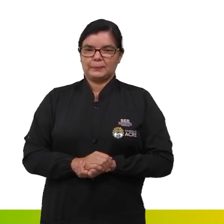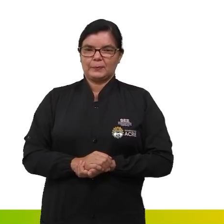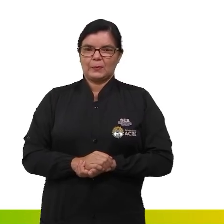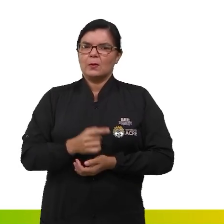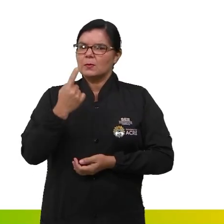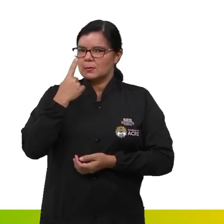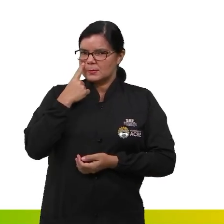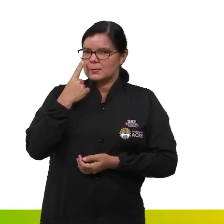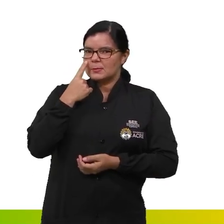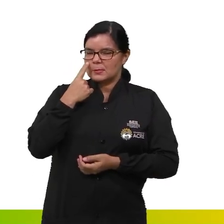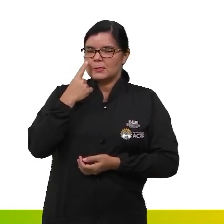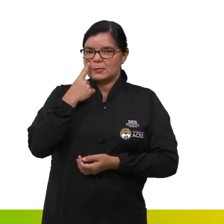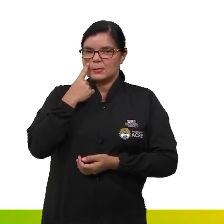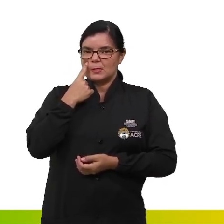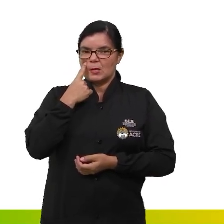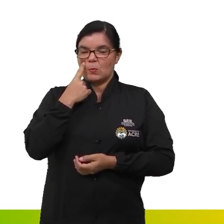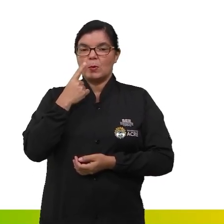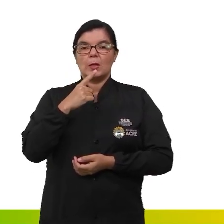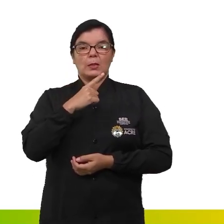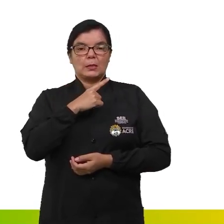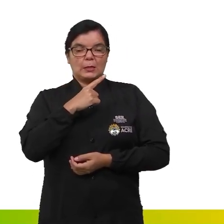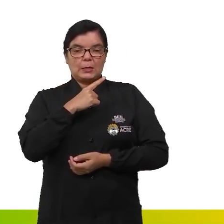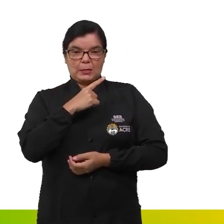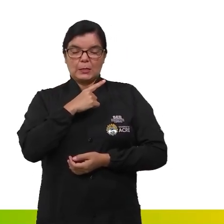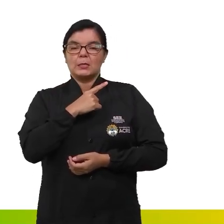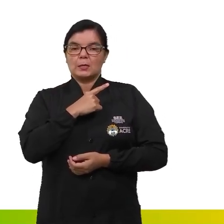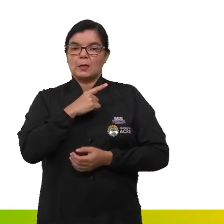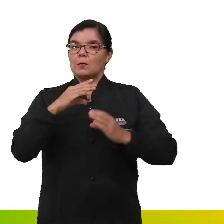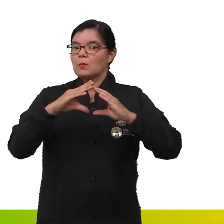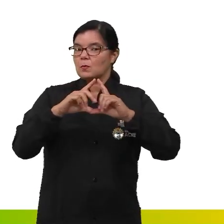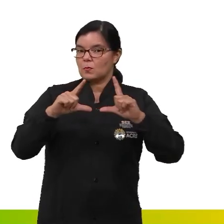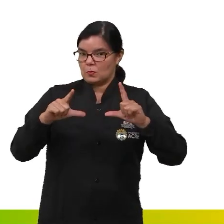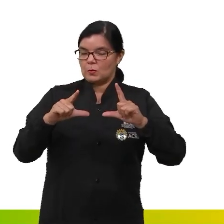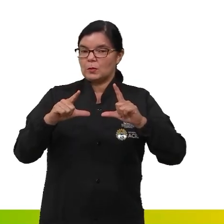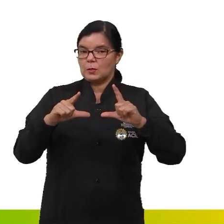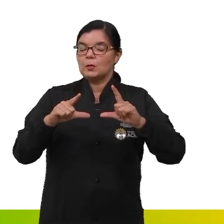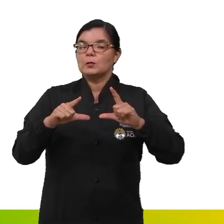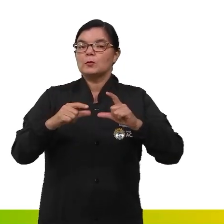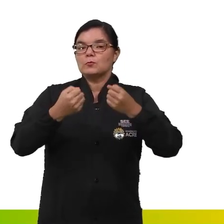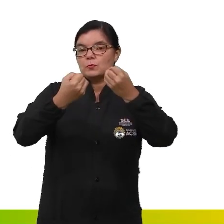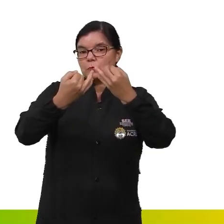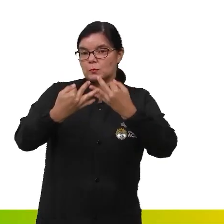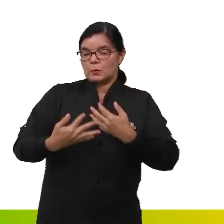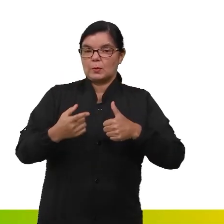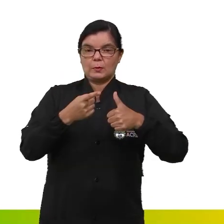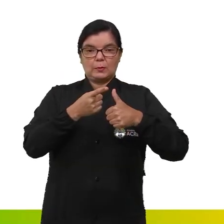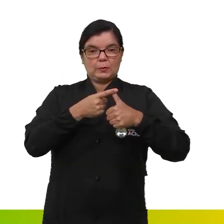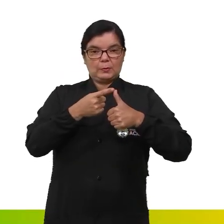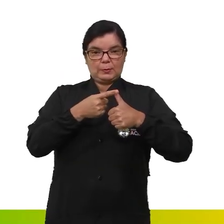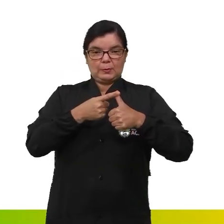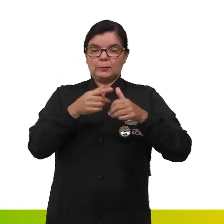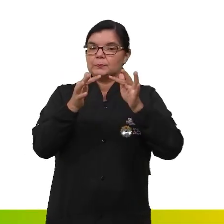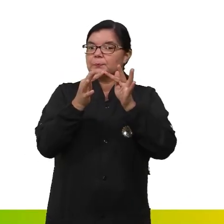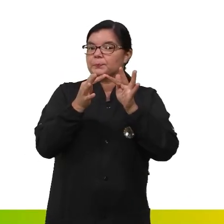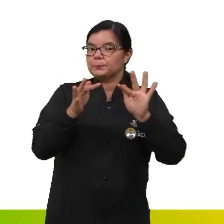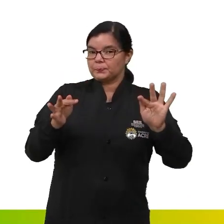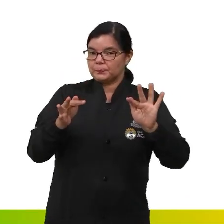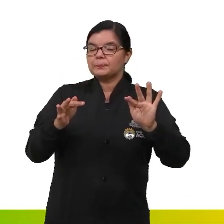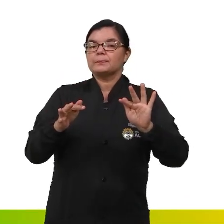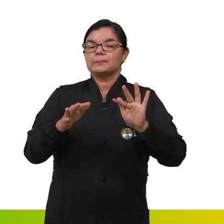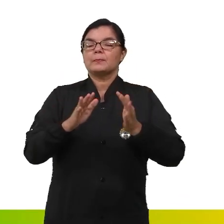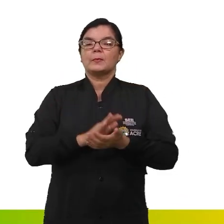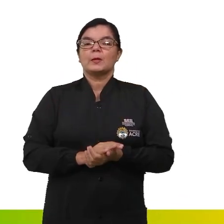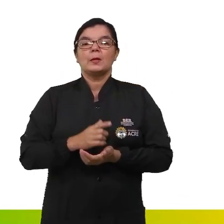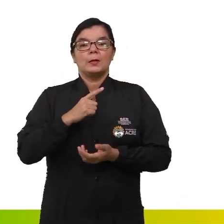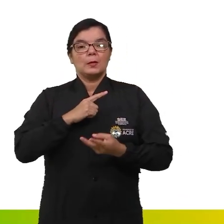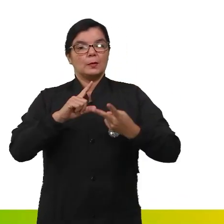Vocês observam que aqui eu tenho uma conexão lógica discursiva entre a minha primeira parte do meu texto, da minha oração,